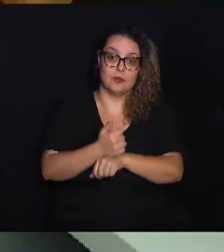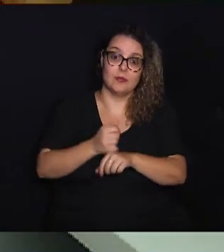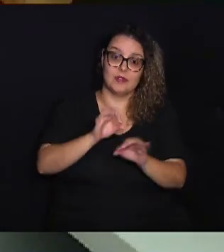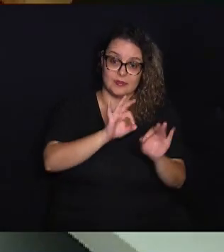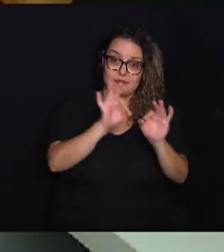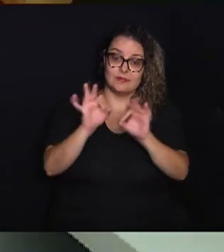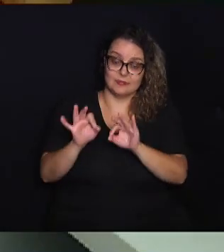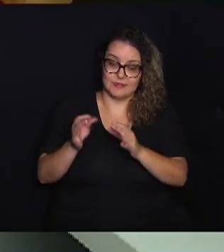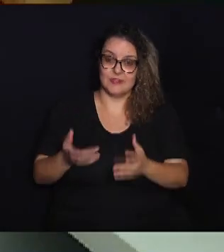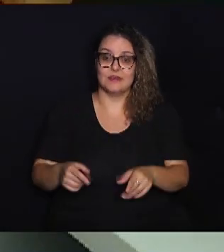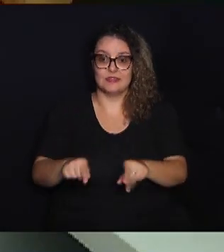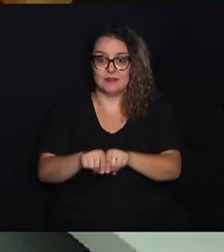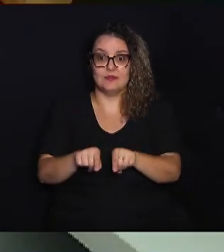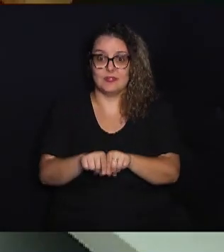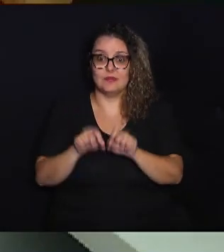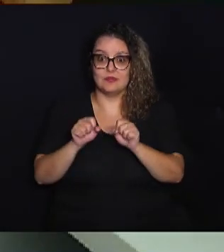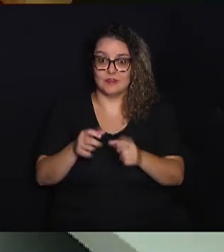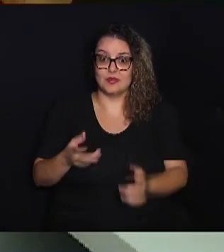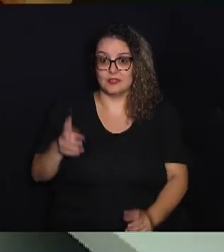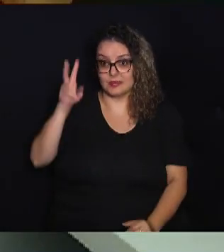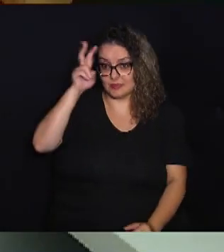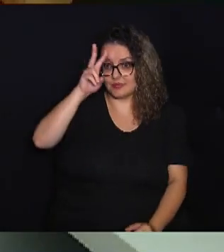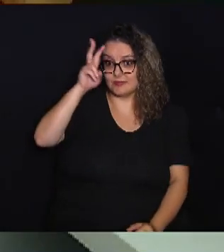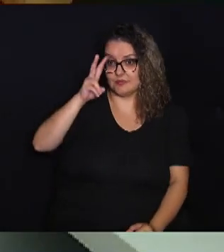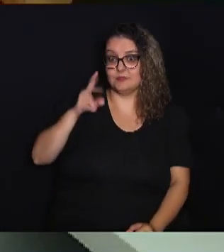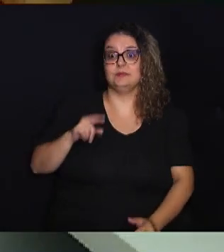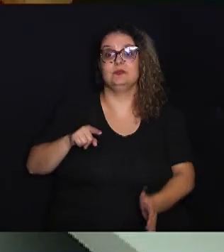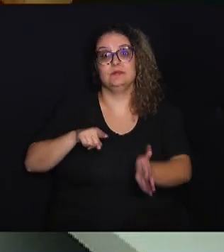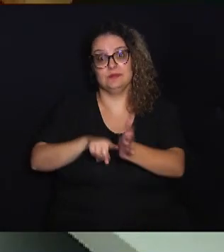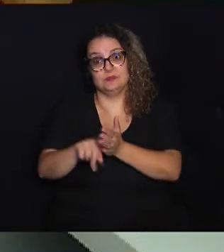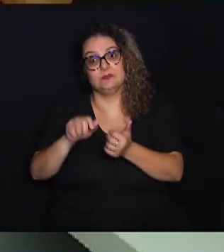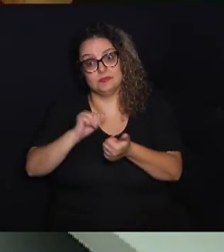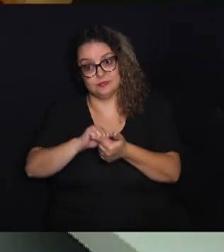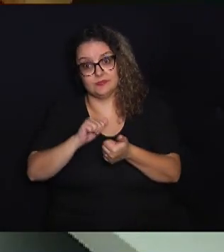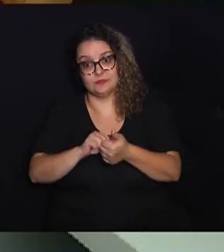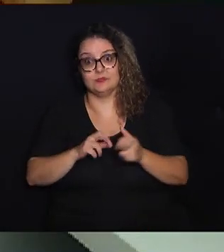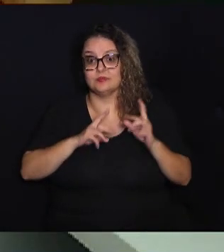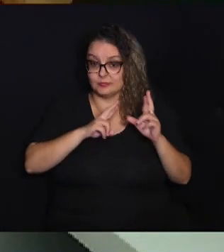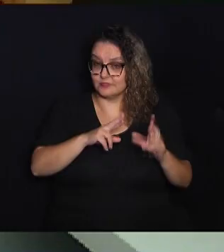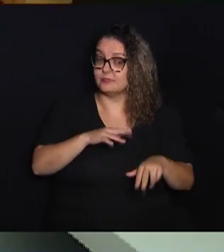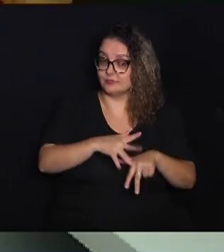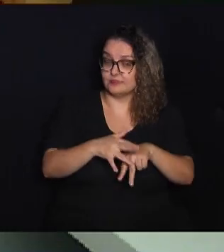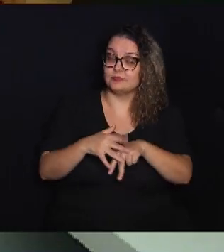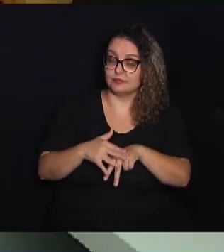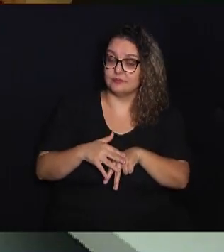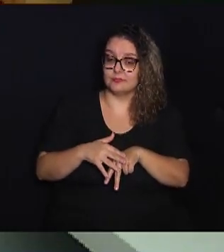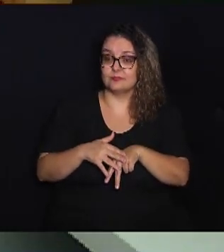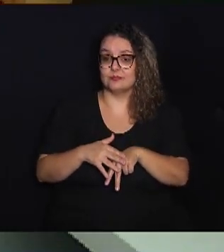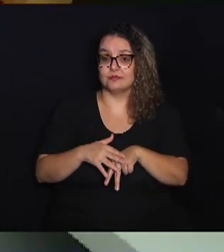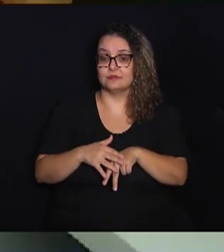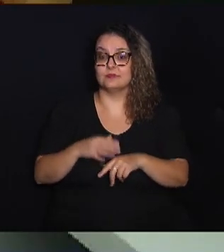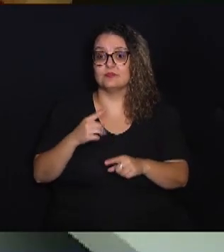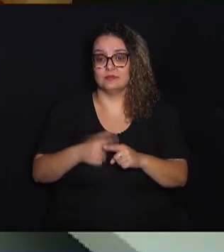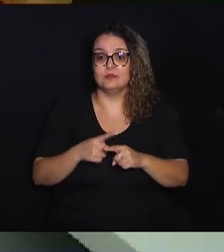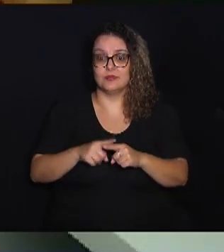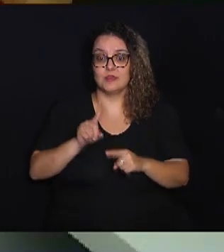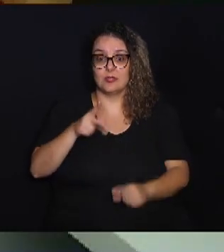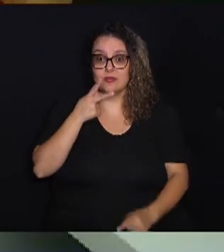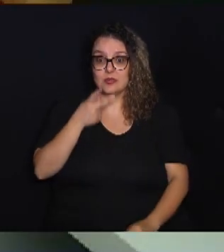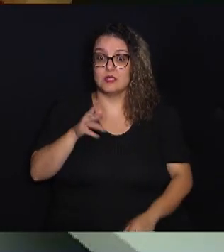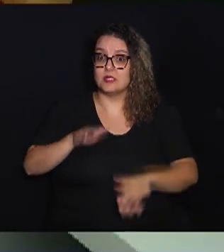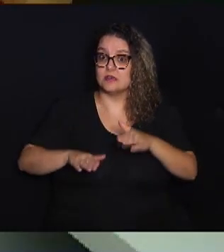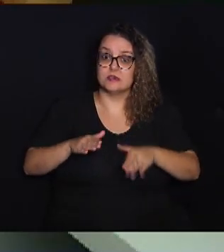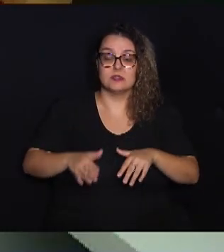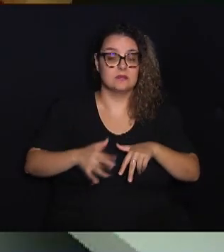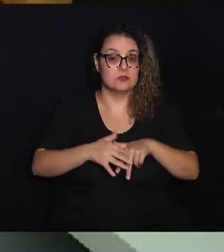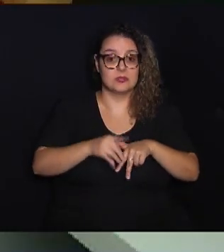que possa também sempre lembrar de perguntar da qualidade do sono dos seus pacientes para porque é isso que eu falei, nem sempre o paciente vai